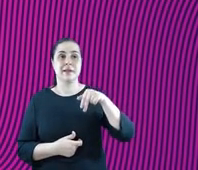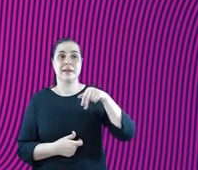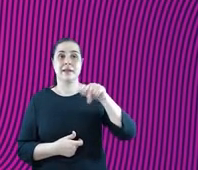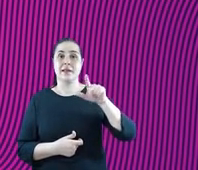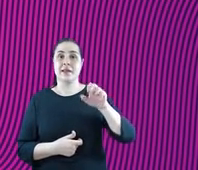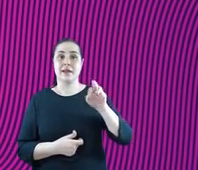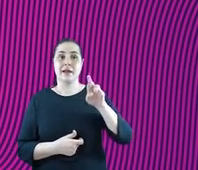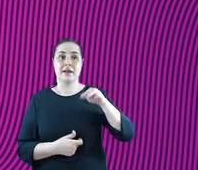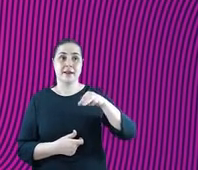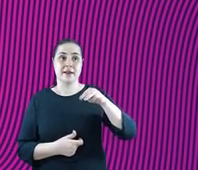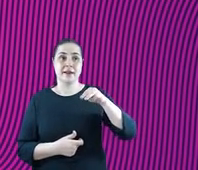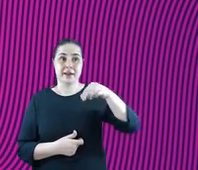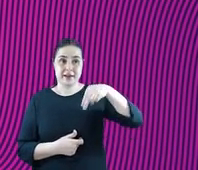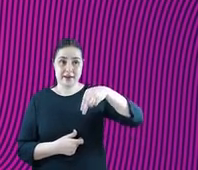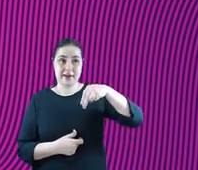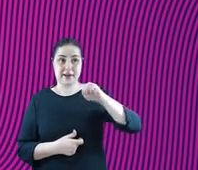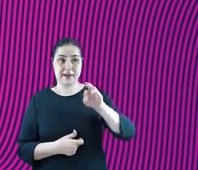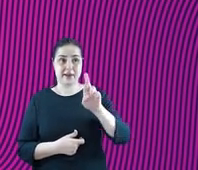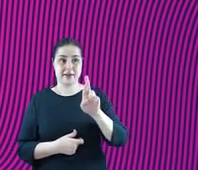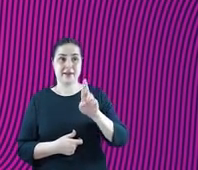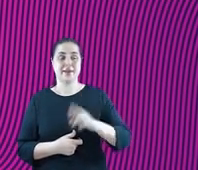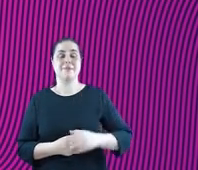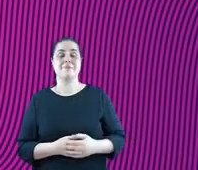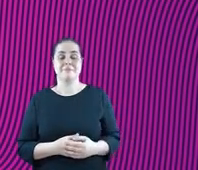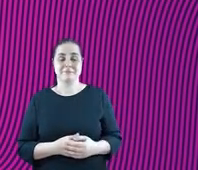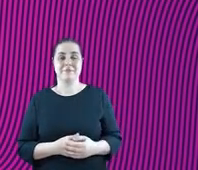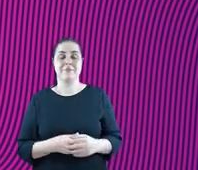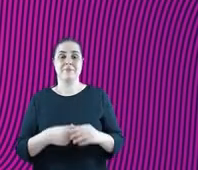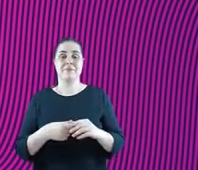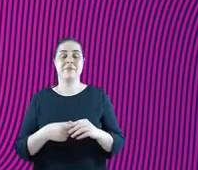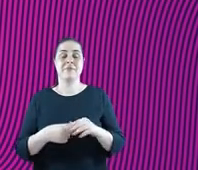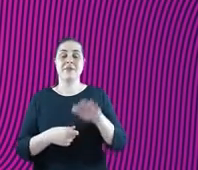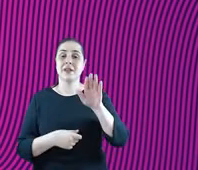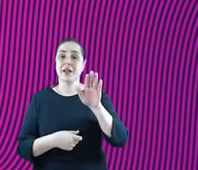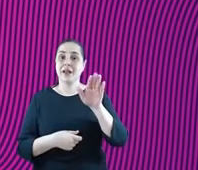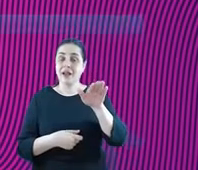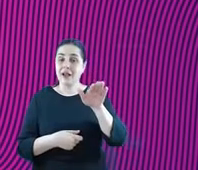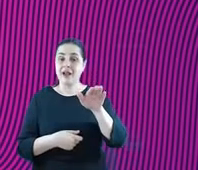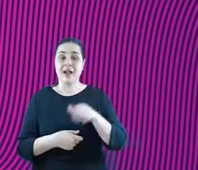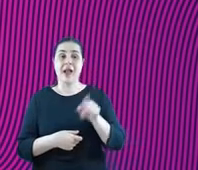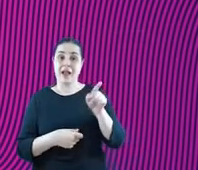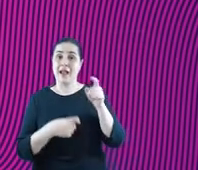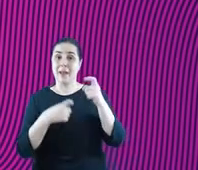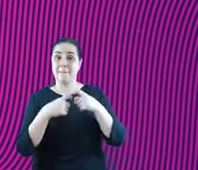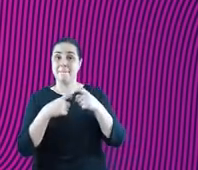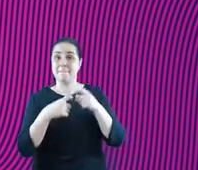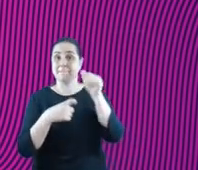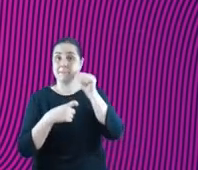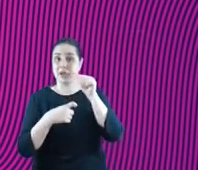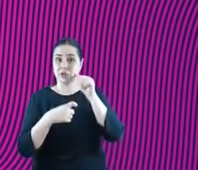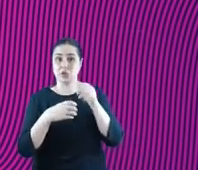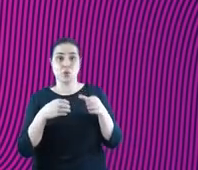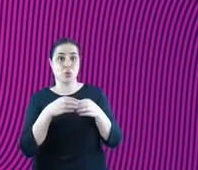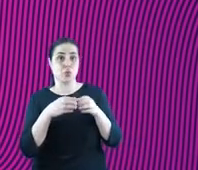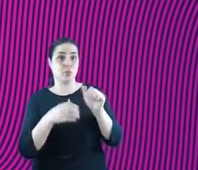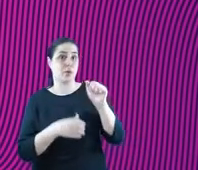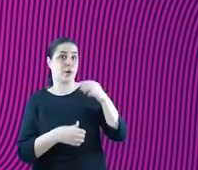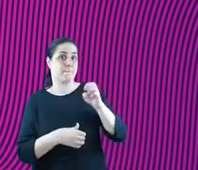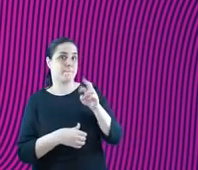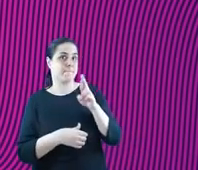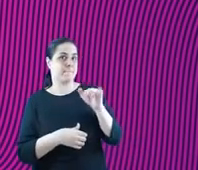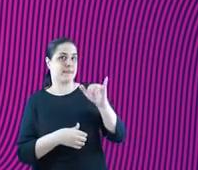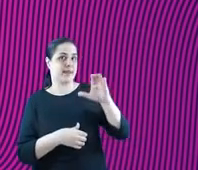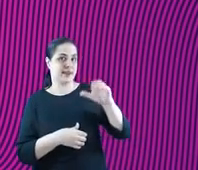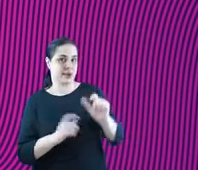Gostaria, então, de chamar a doutora Lilia Lerner. Doutora Lilia é médica do Grupo Américas, oncologista clínica,